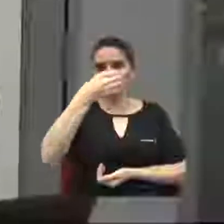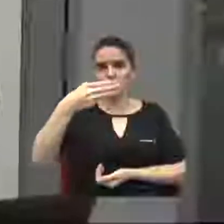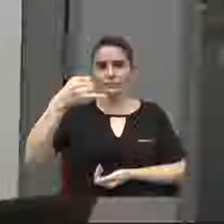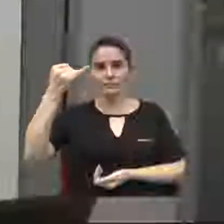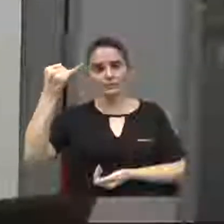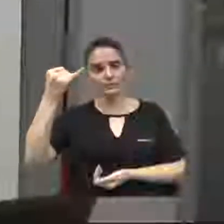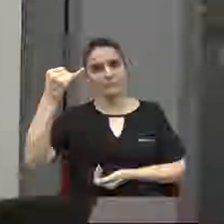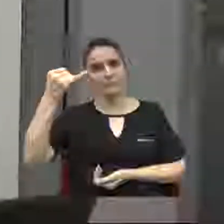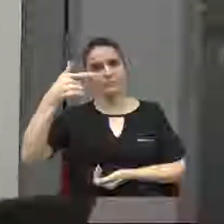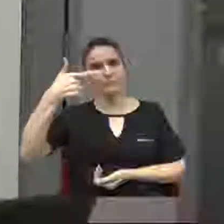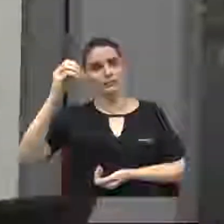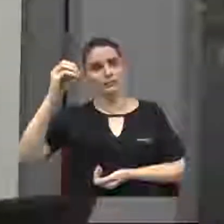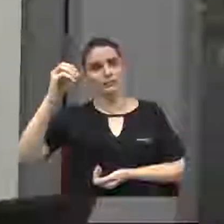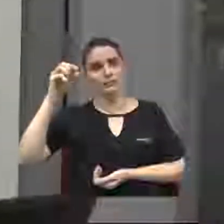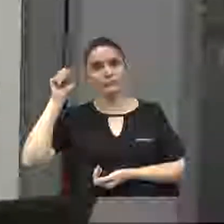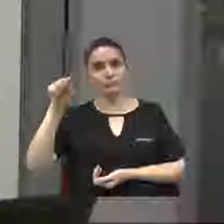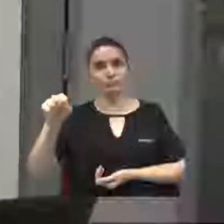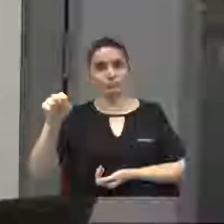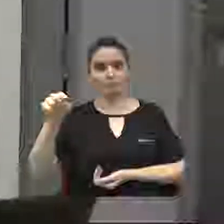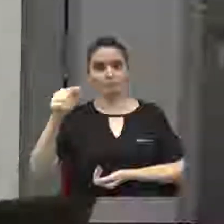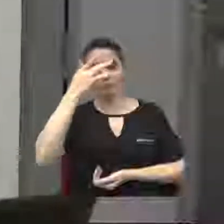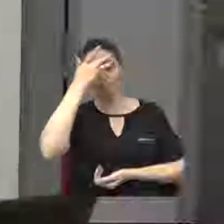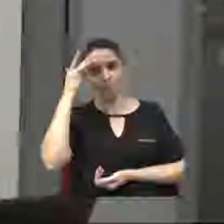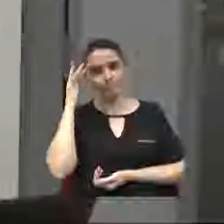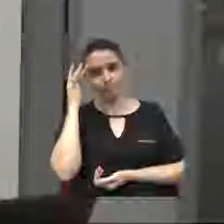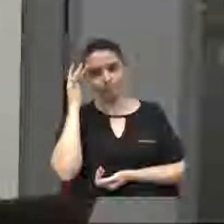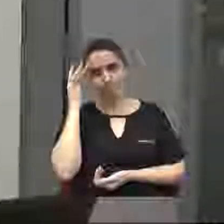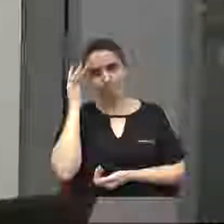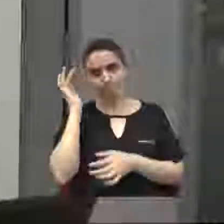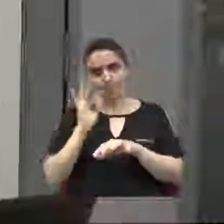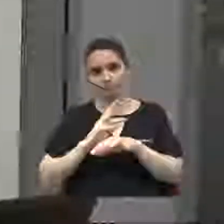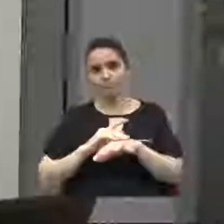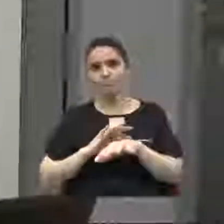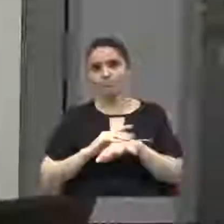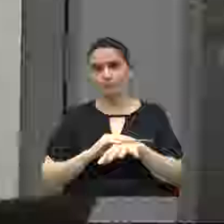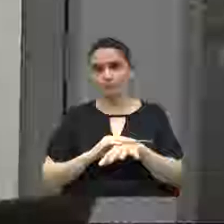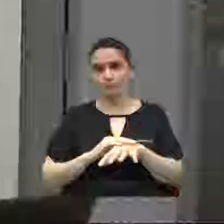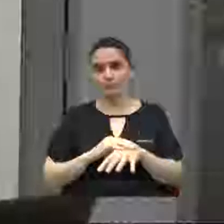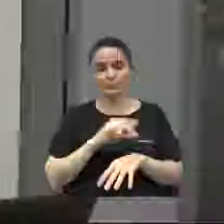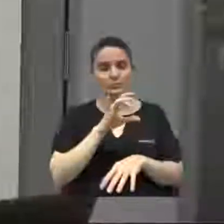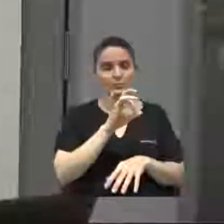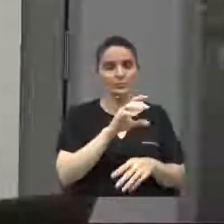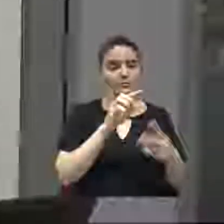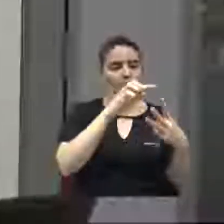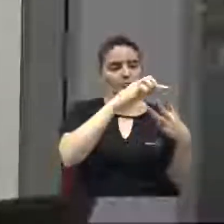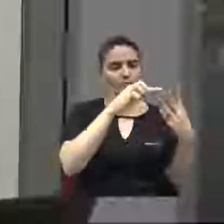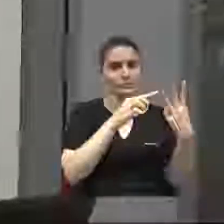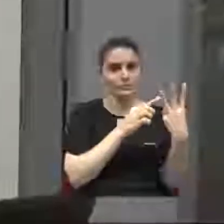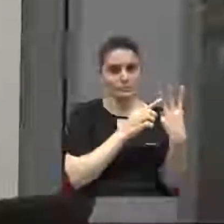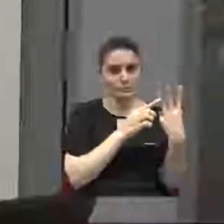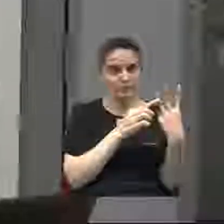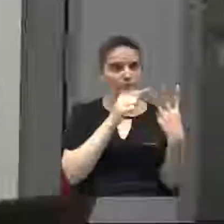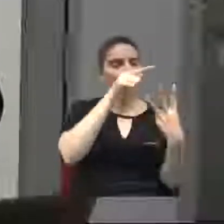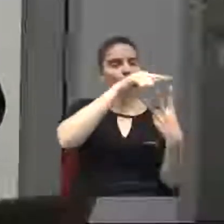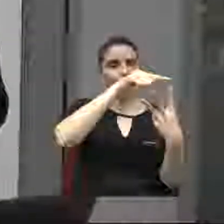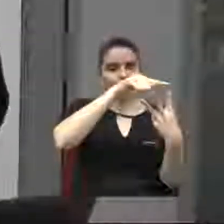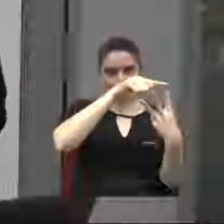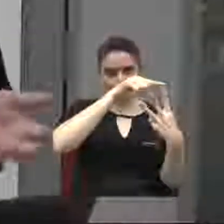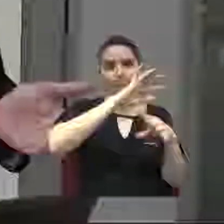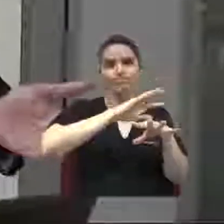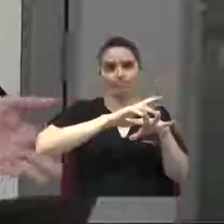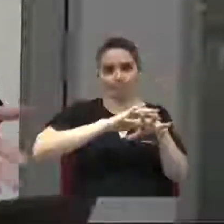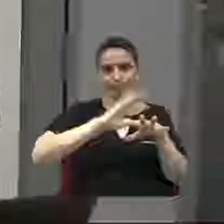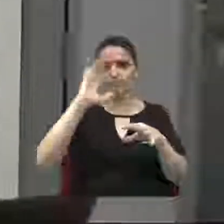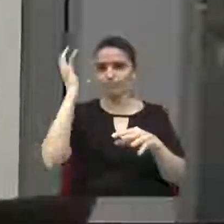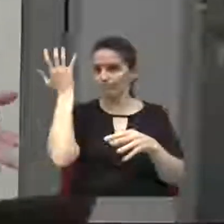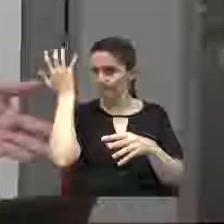1.200.000 idosos portadores de demência. Para cada 3 idosos de 60 anos, um vai desenvolver essa doença.